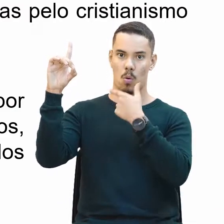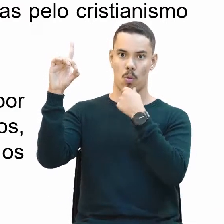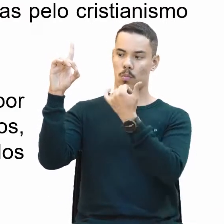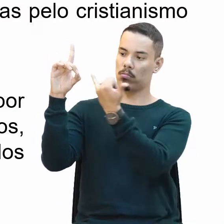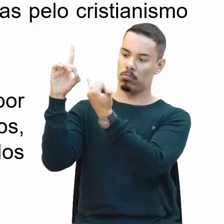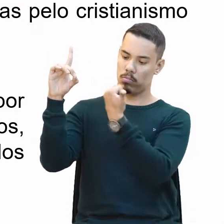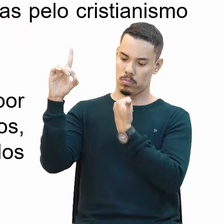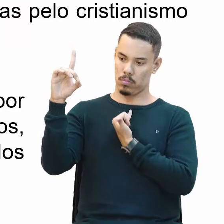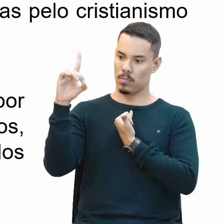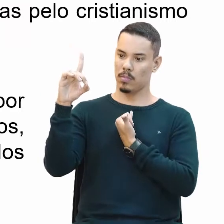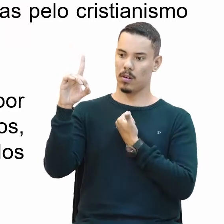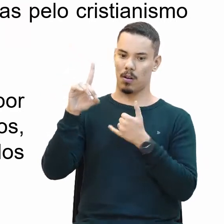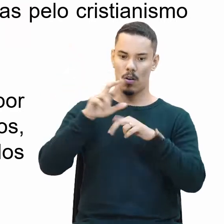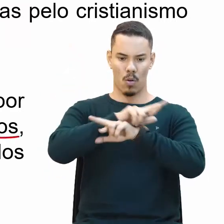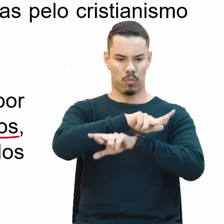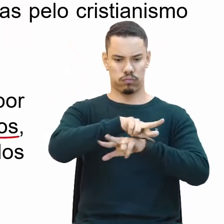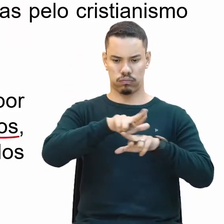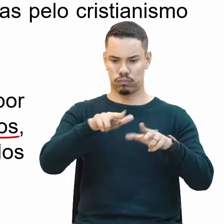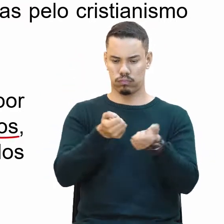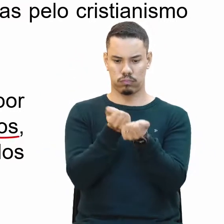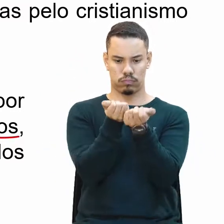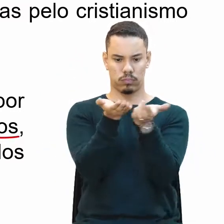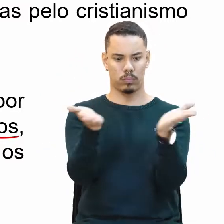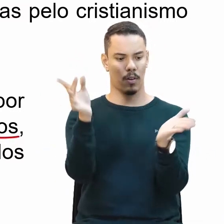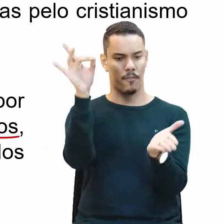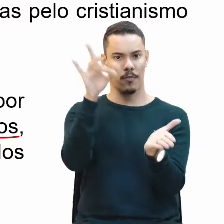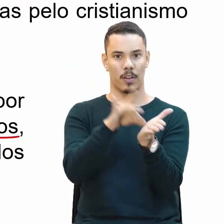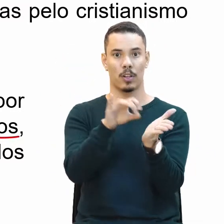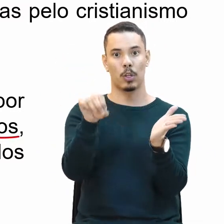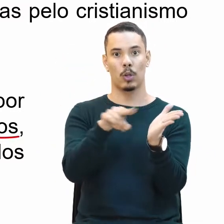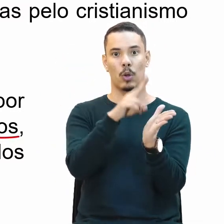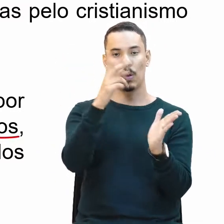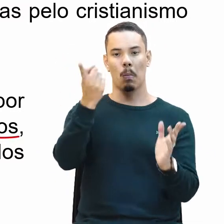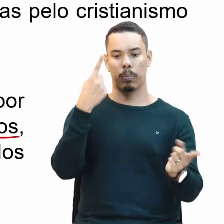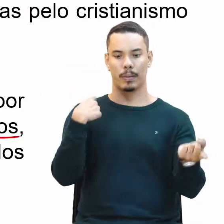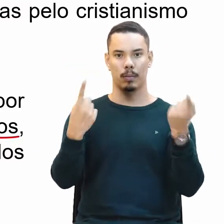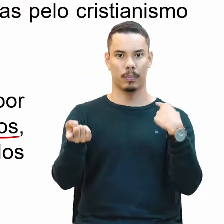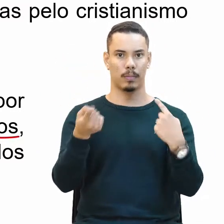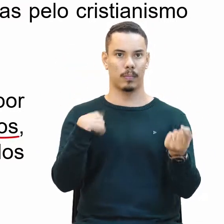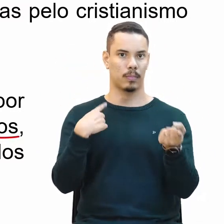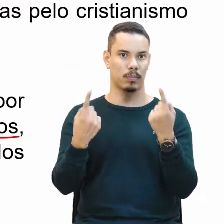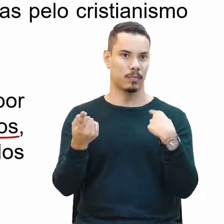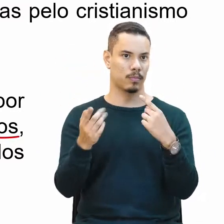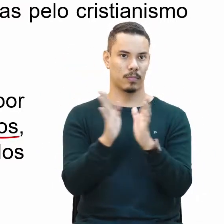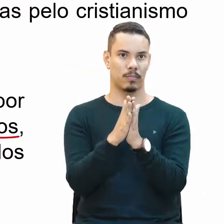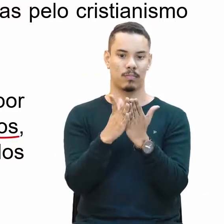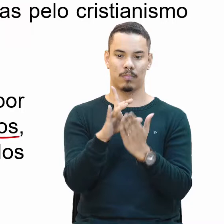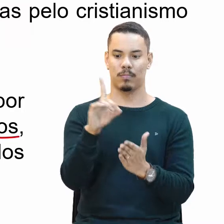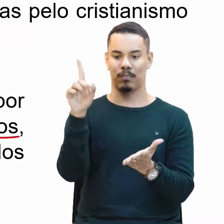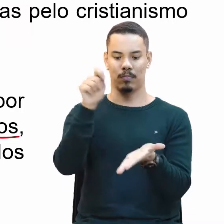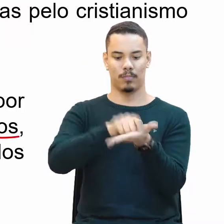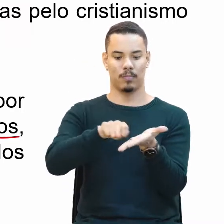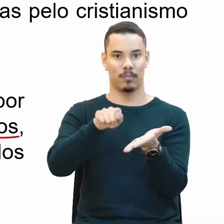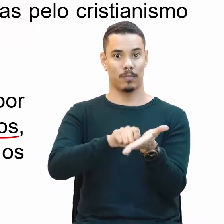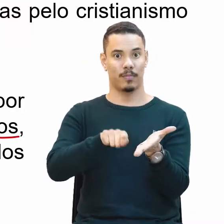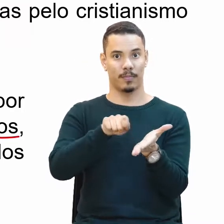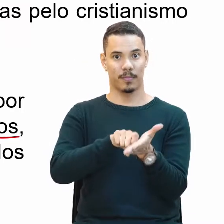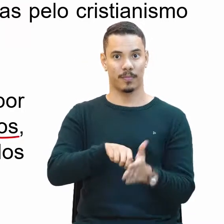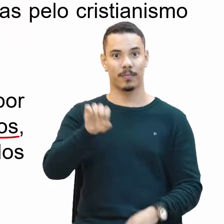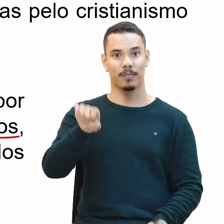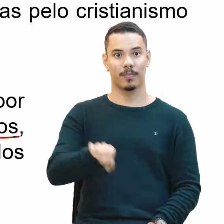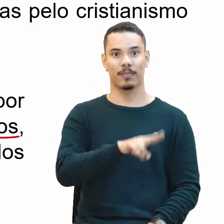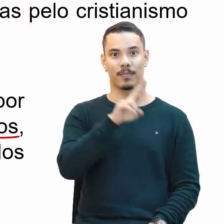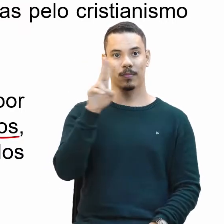de uma série de verdades ou mandamentos, seja pela palavra, a palavra escrita, seja